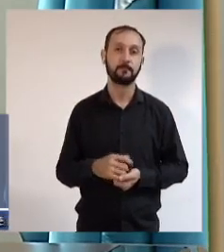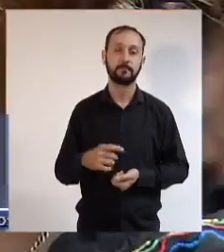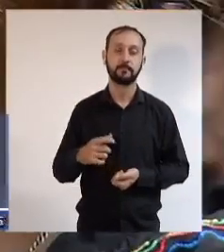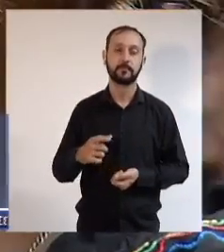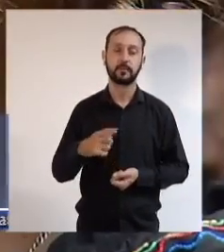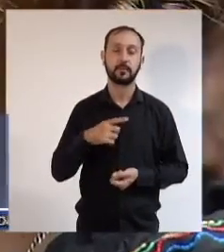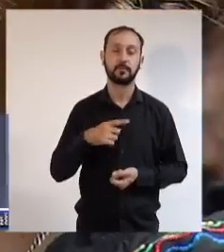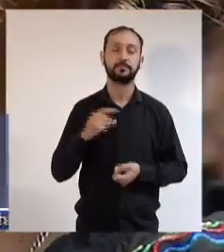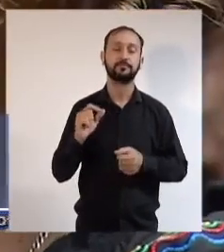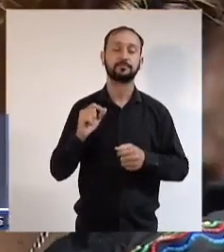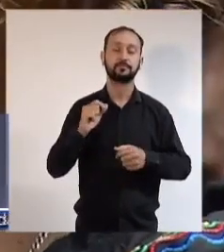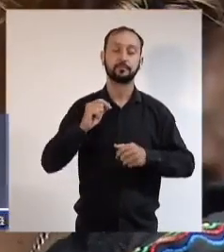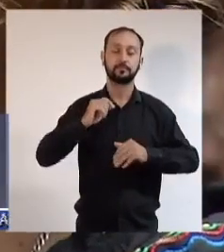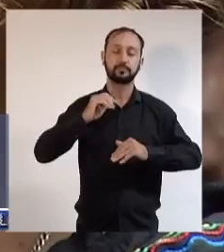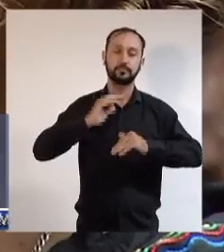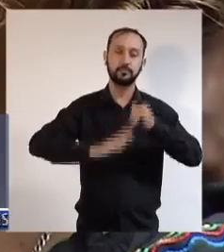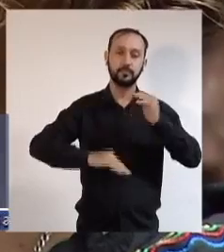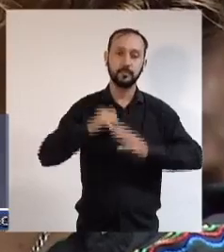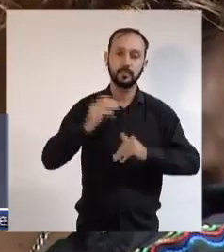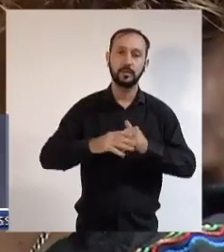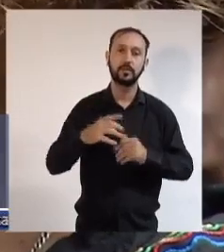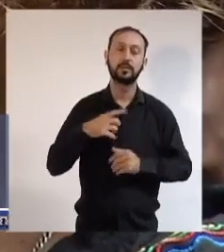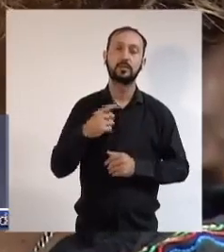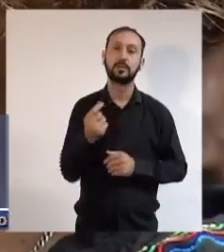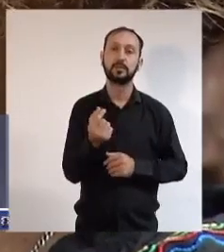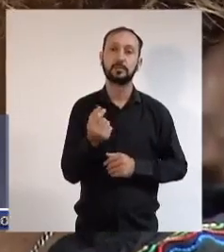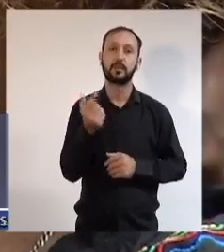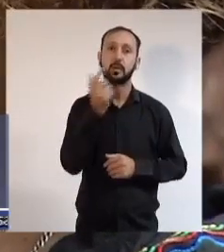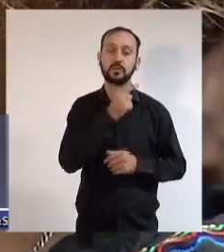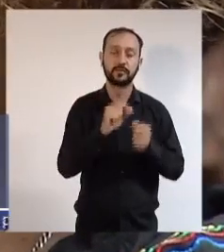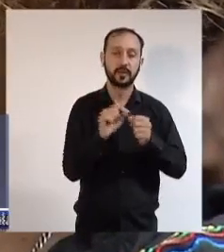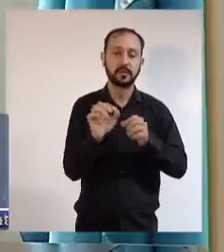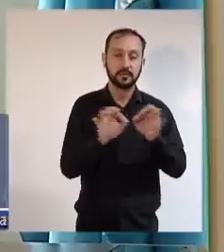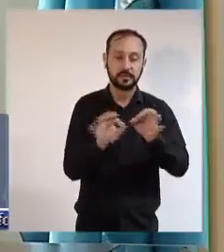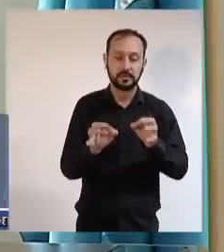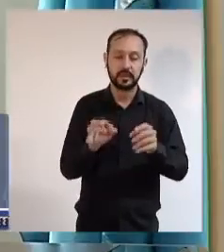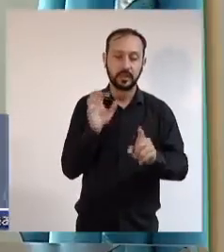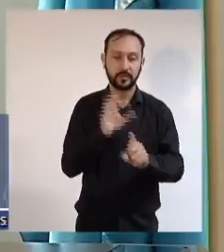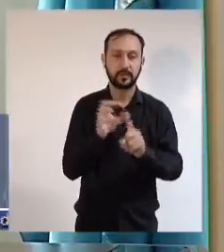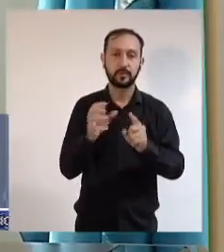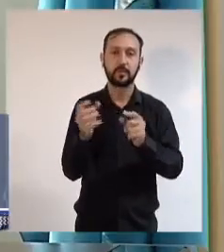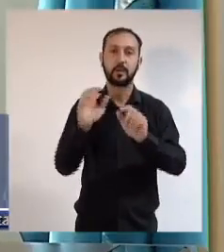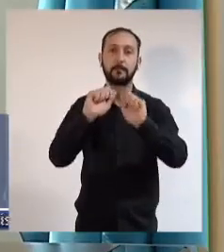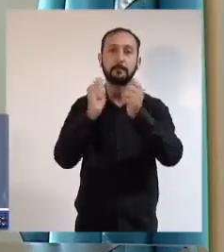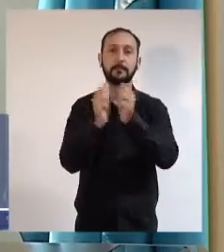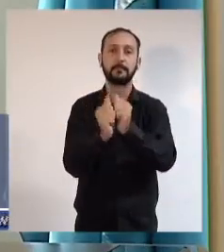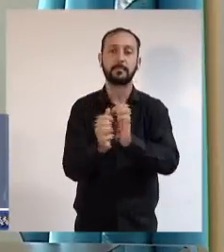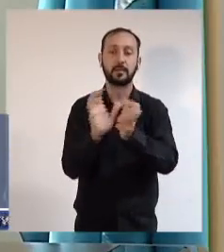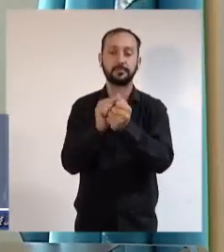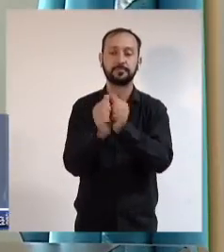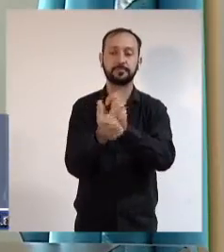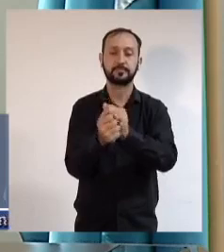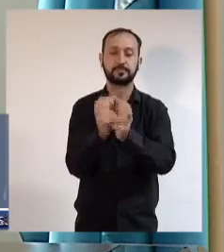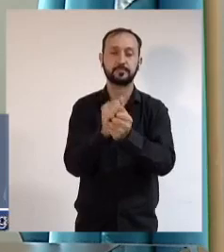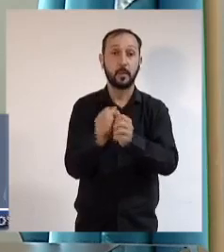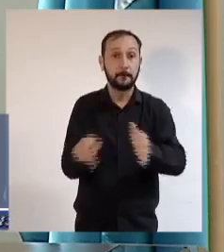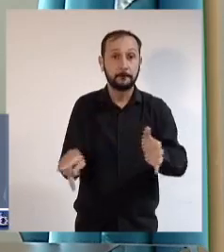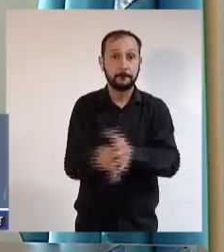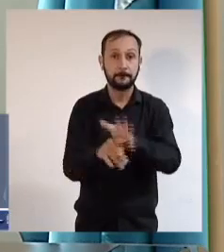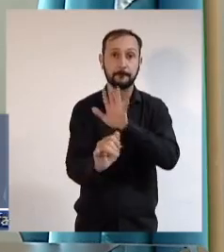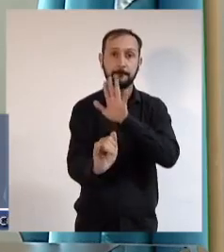renda e emprego para produzir um artesanato com a nossa identidade